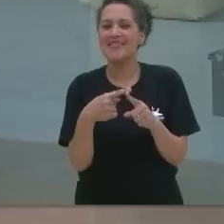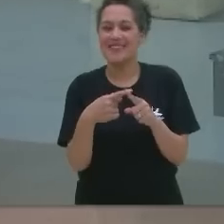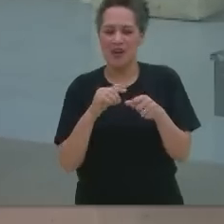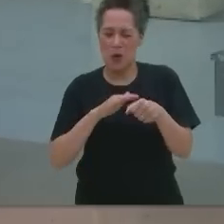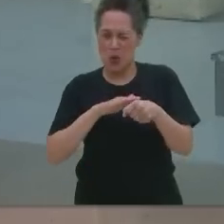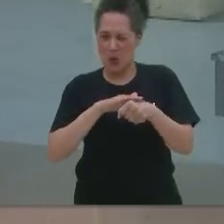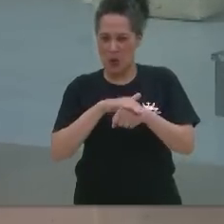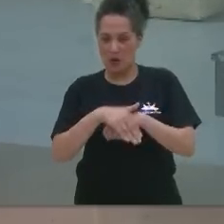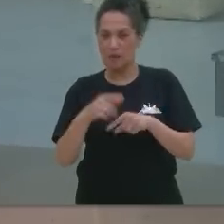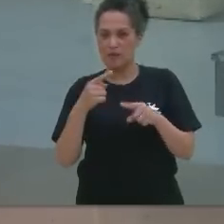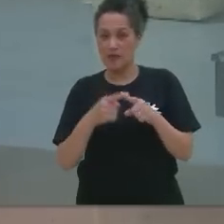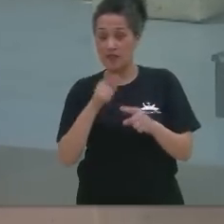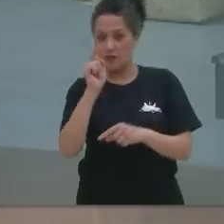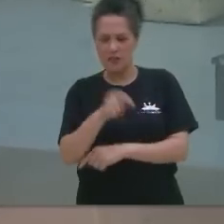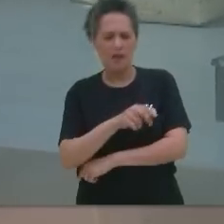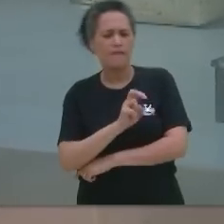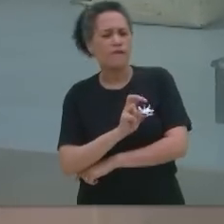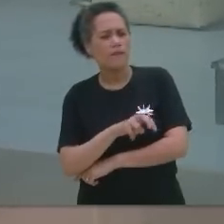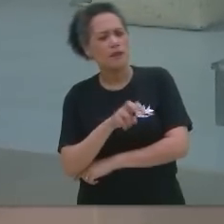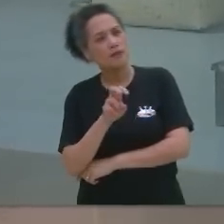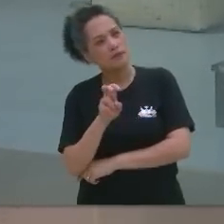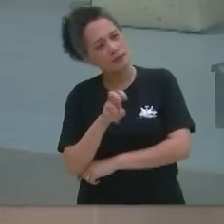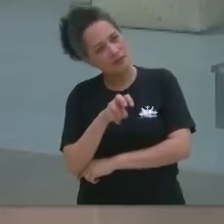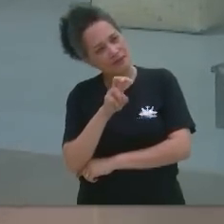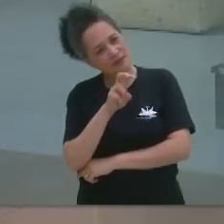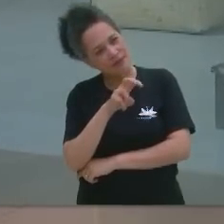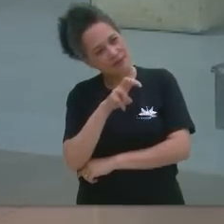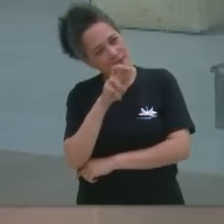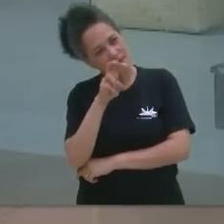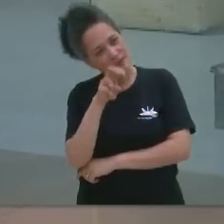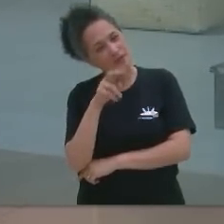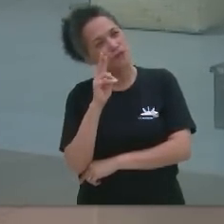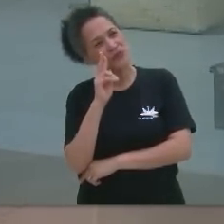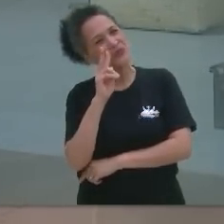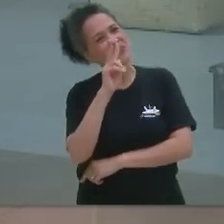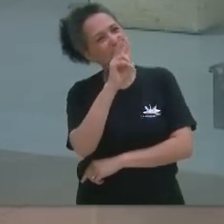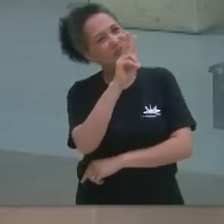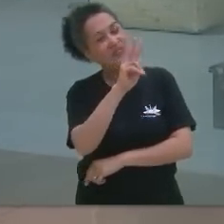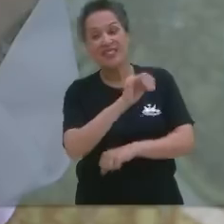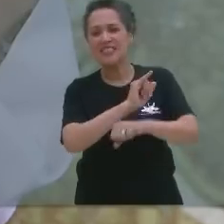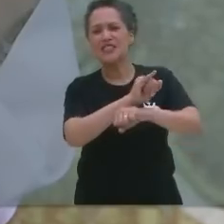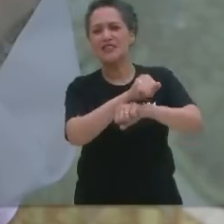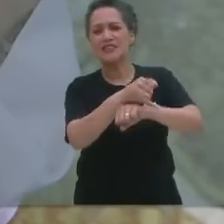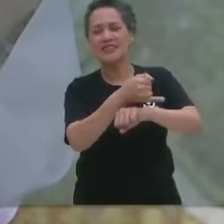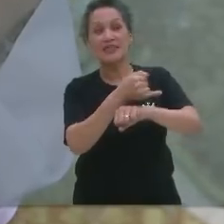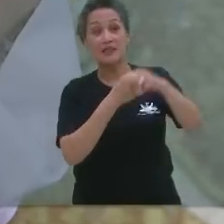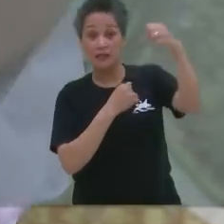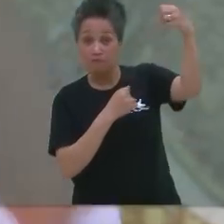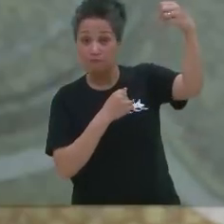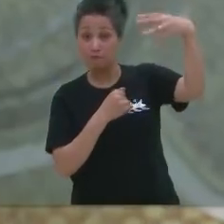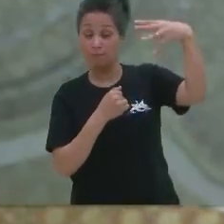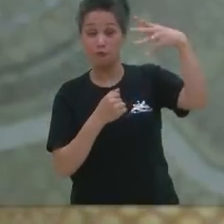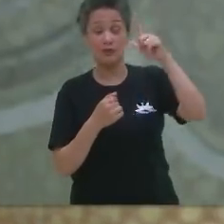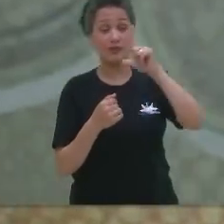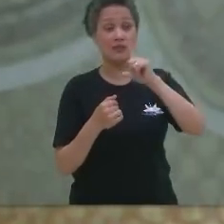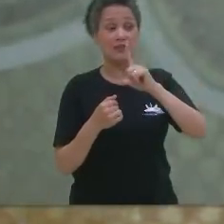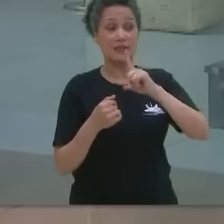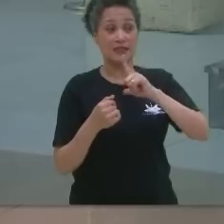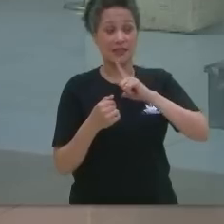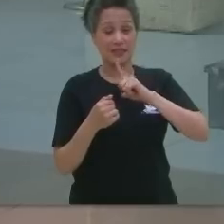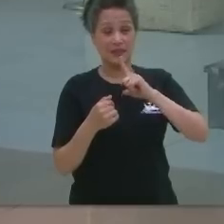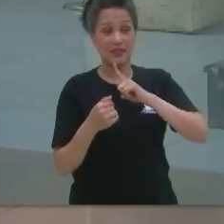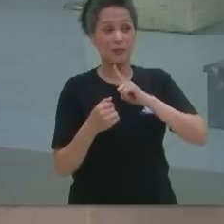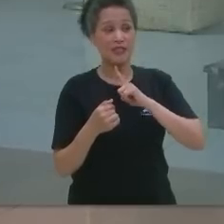subindo, você vê lá em cima Jerusalém toda iluminada, é muito bonito. Isaías diz